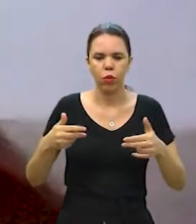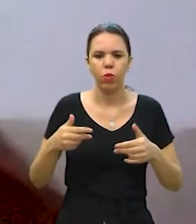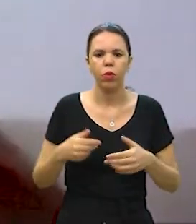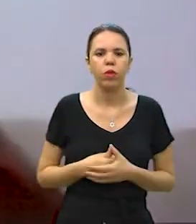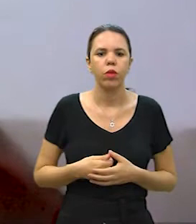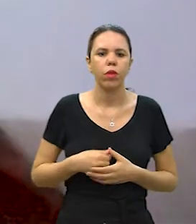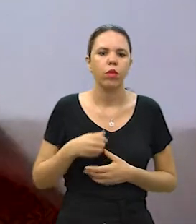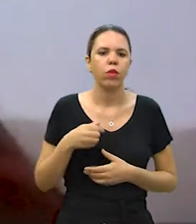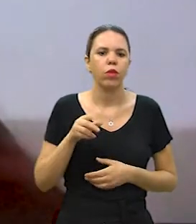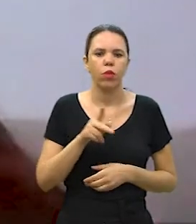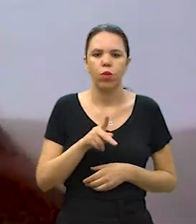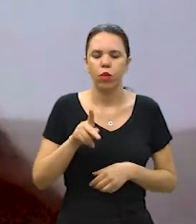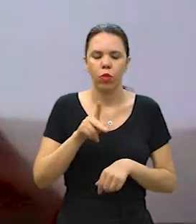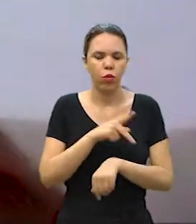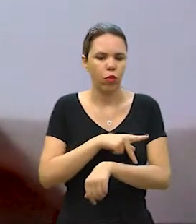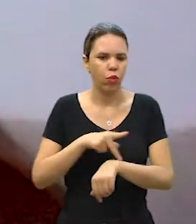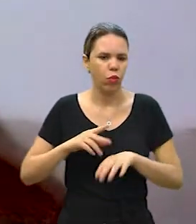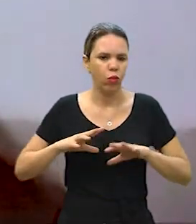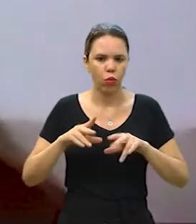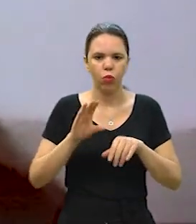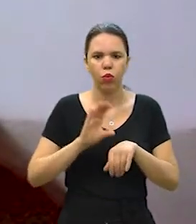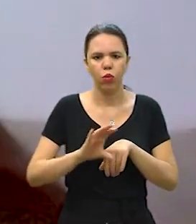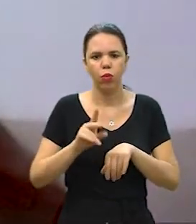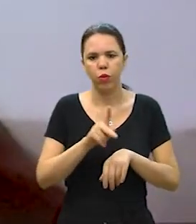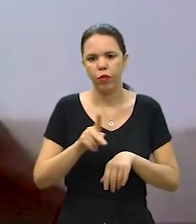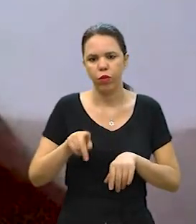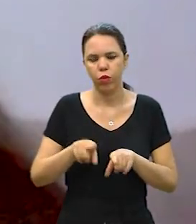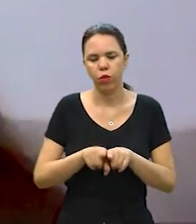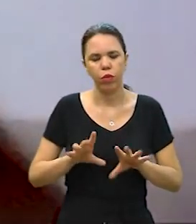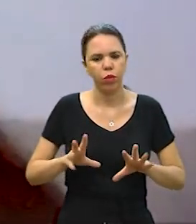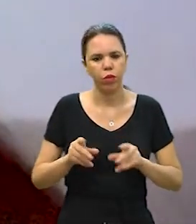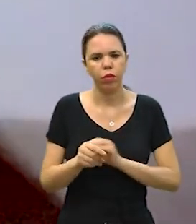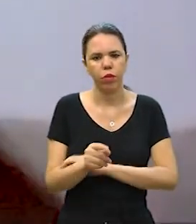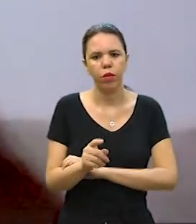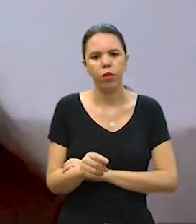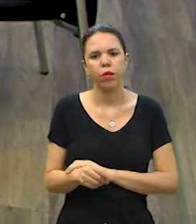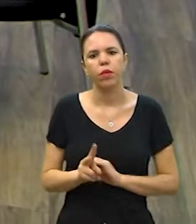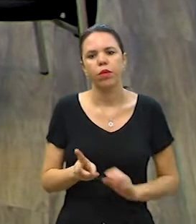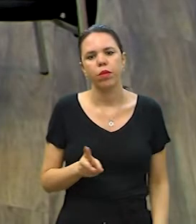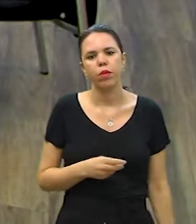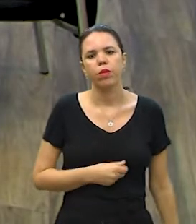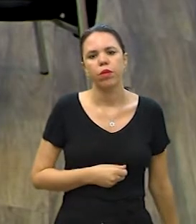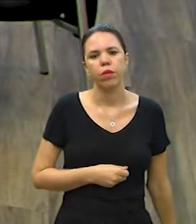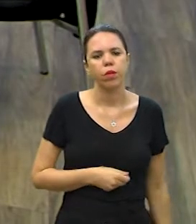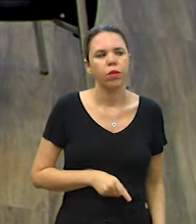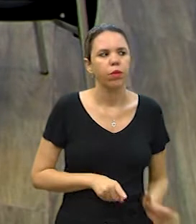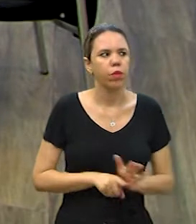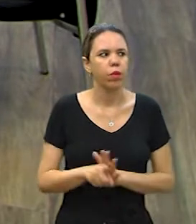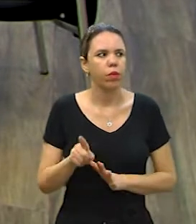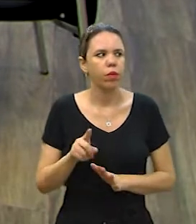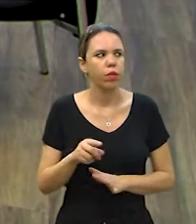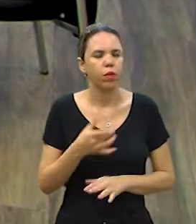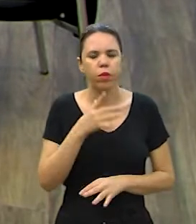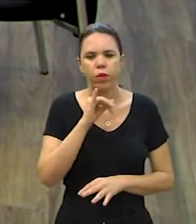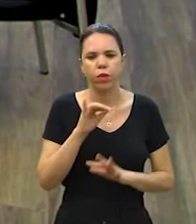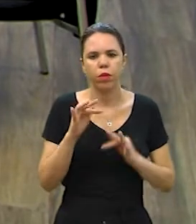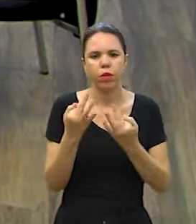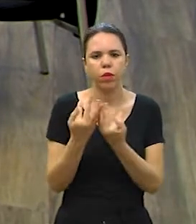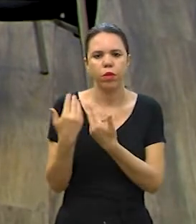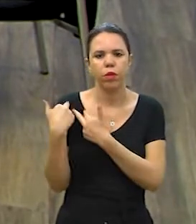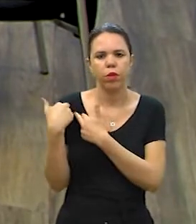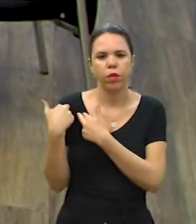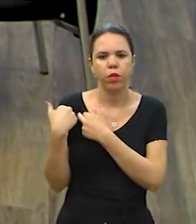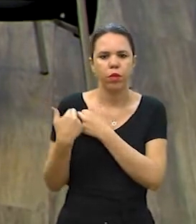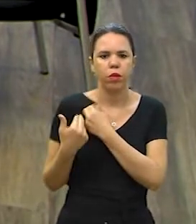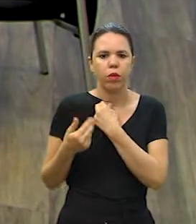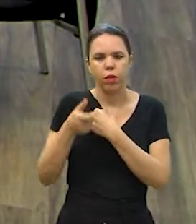licenciaturas, né, na pedagogia, ter formação continuada garantida. A minha pergunta agora deve ser dos pais e responsáveis que